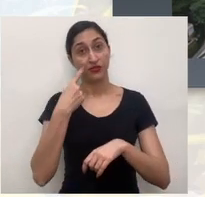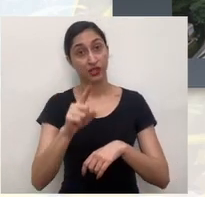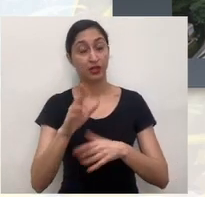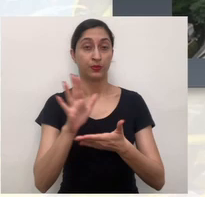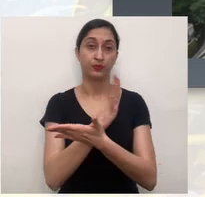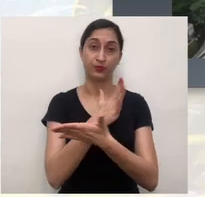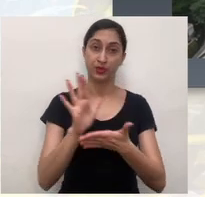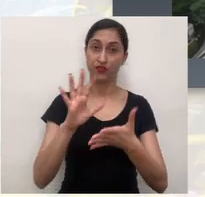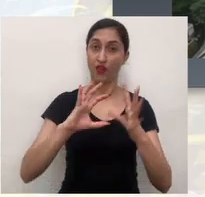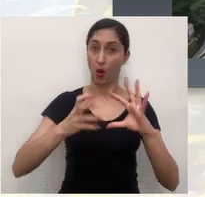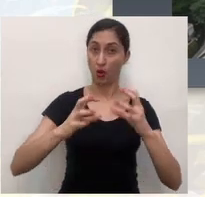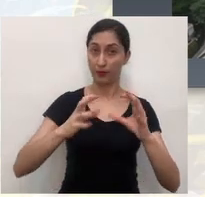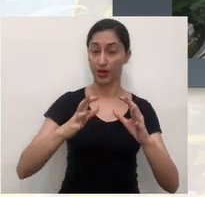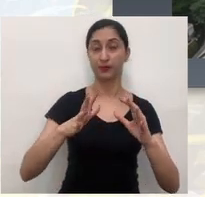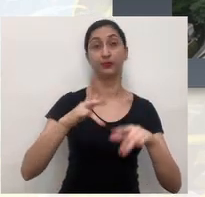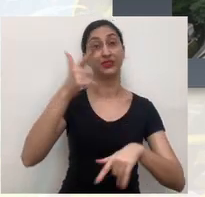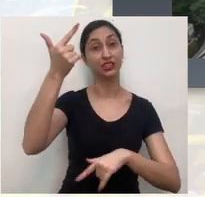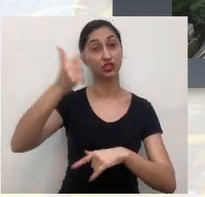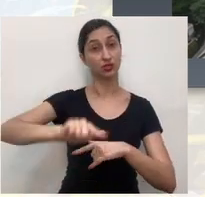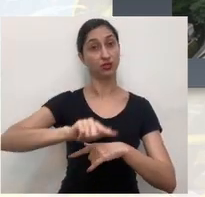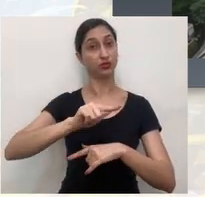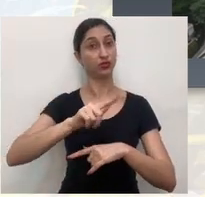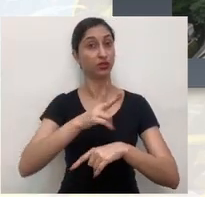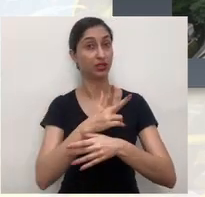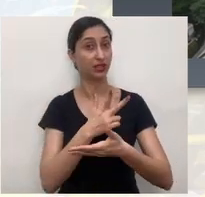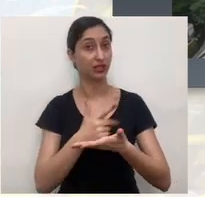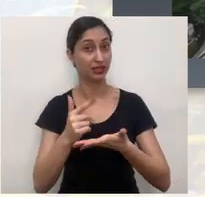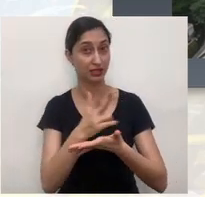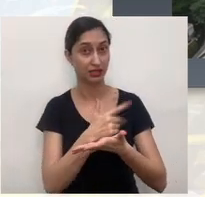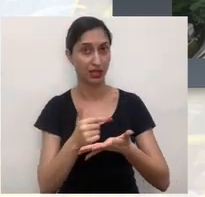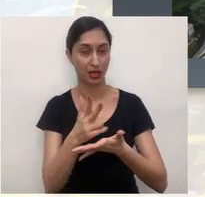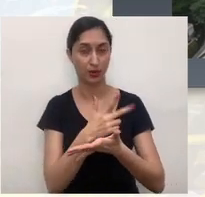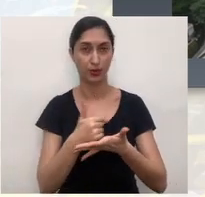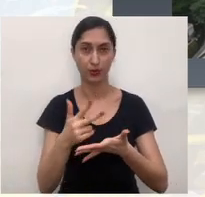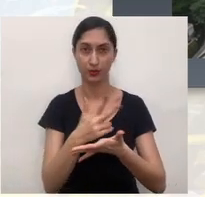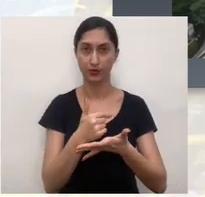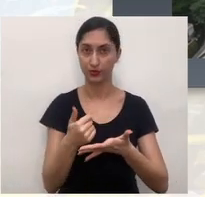novo, o desenho fazendo parte do